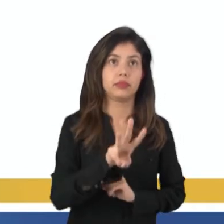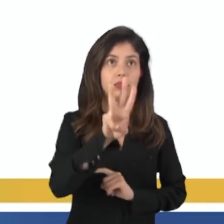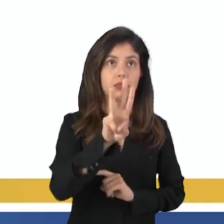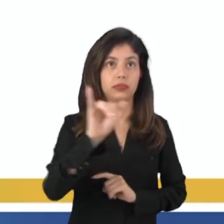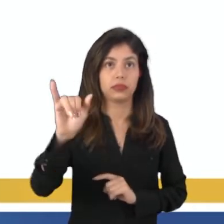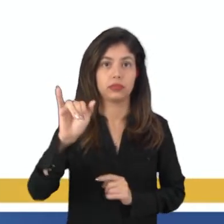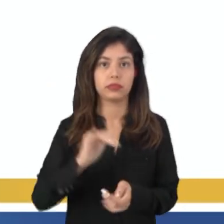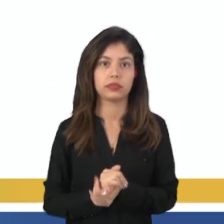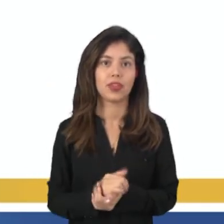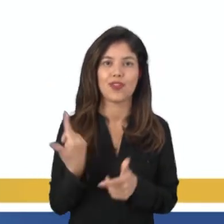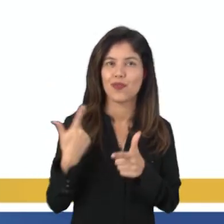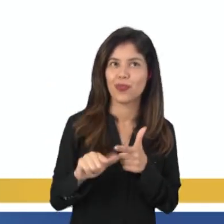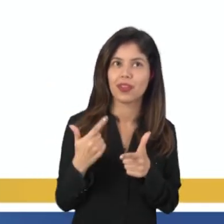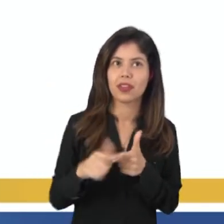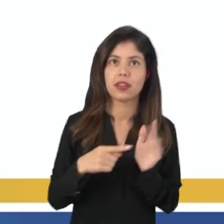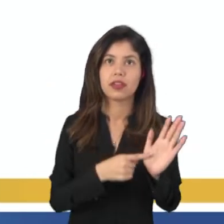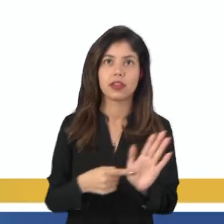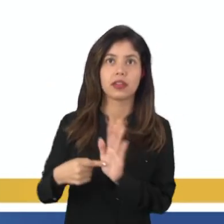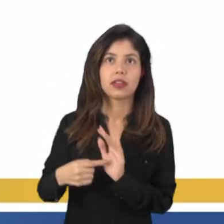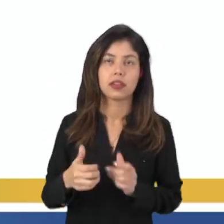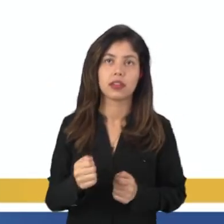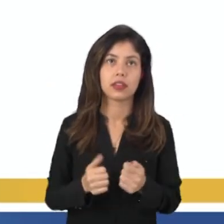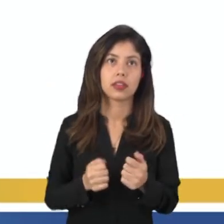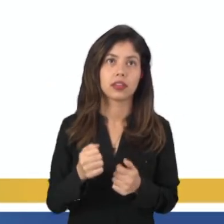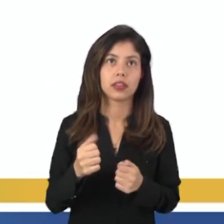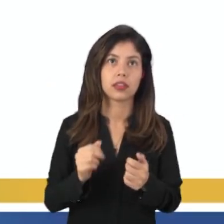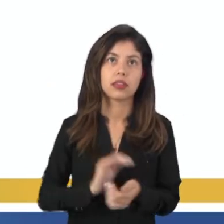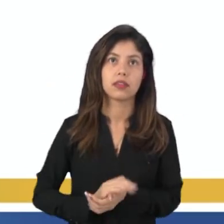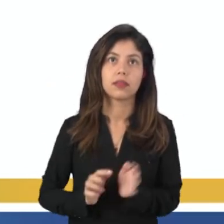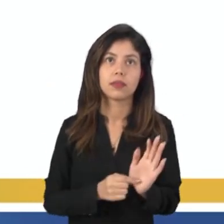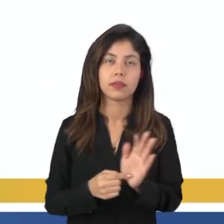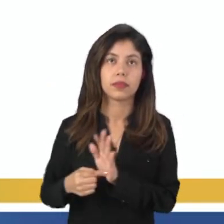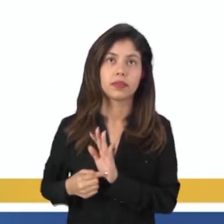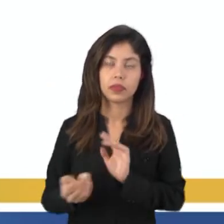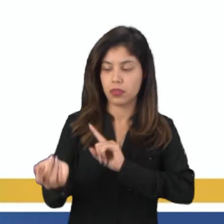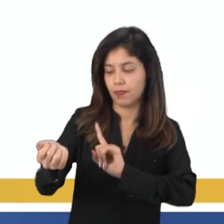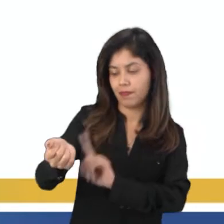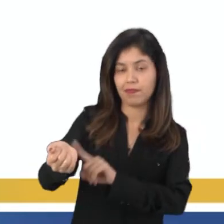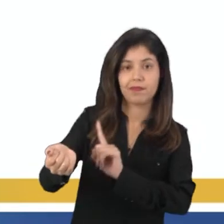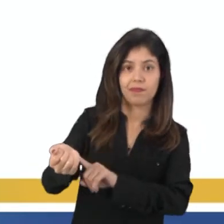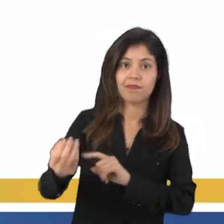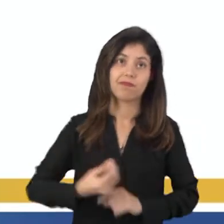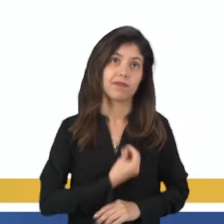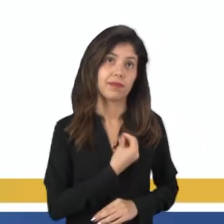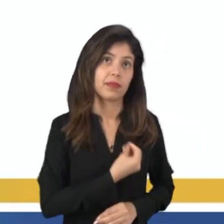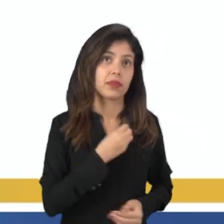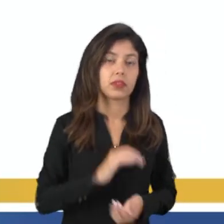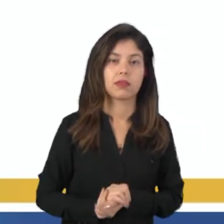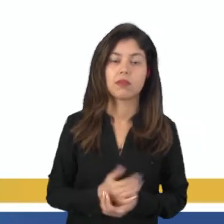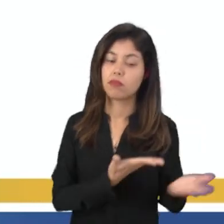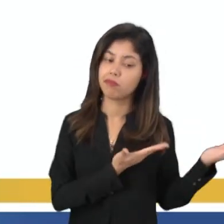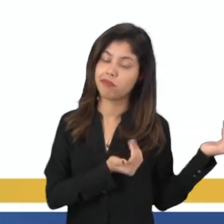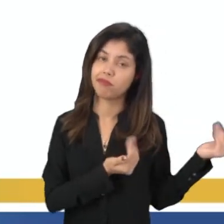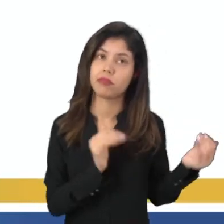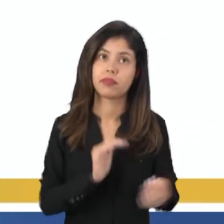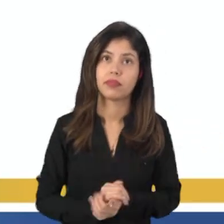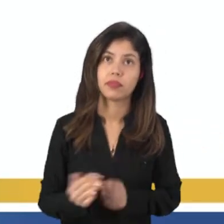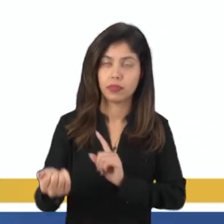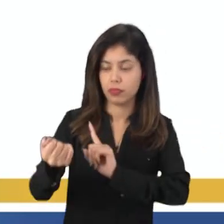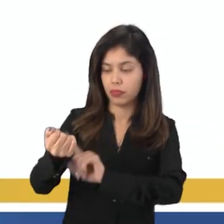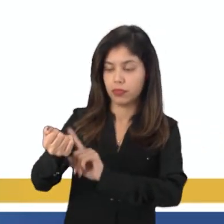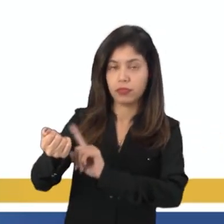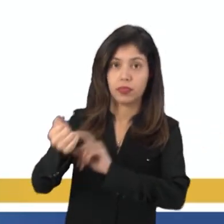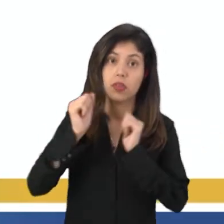outra lesão causada pelo videogame, outra tecnologia muito presente no meio dos jovens. O pulso de